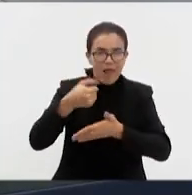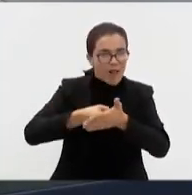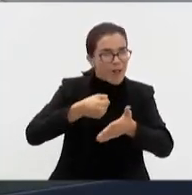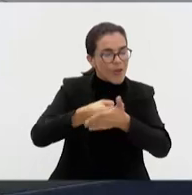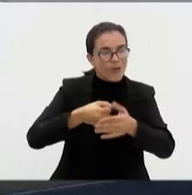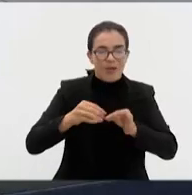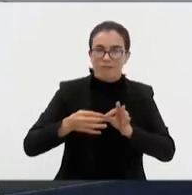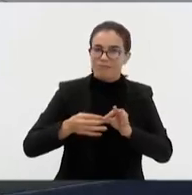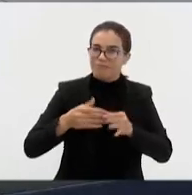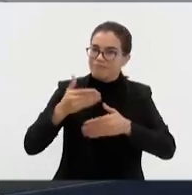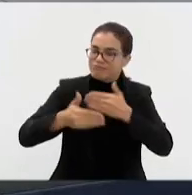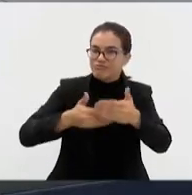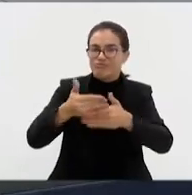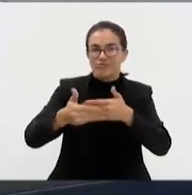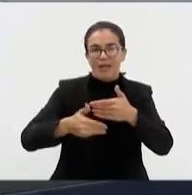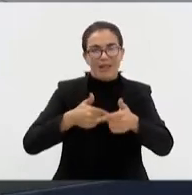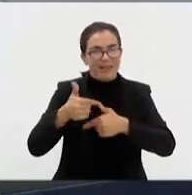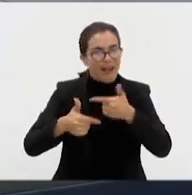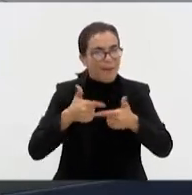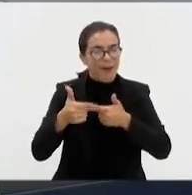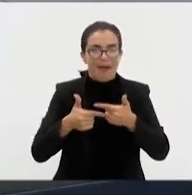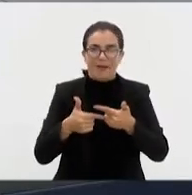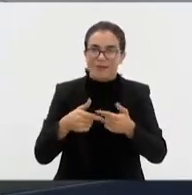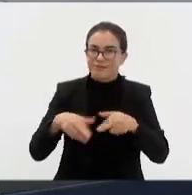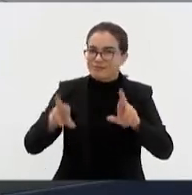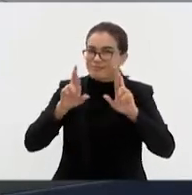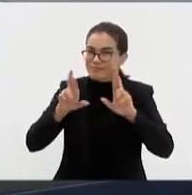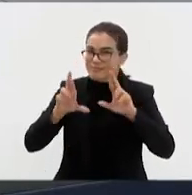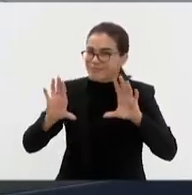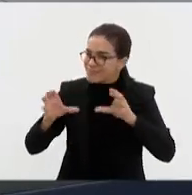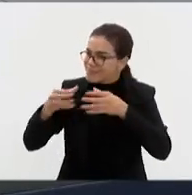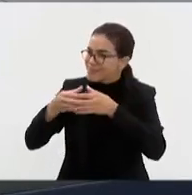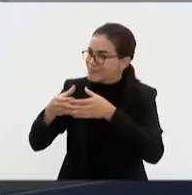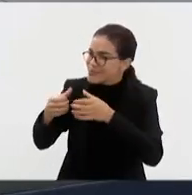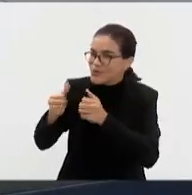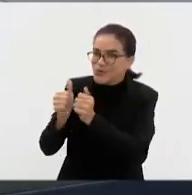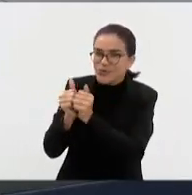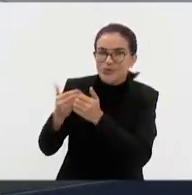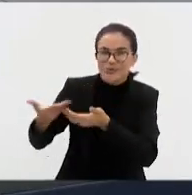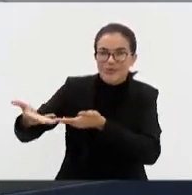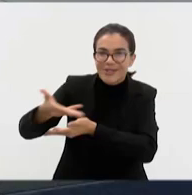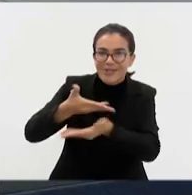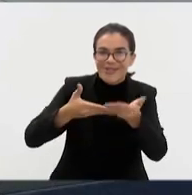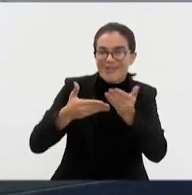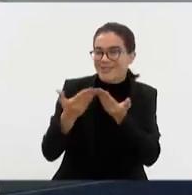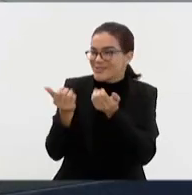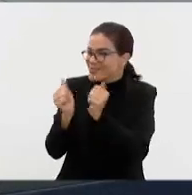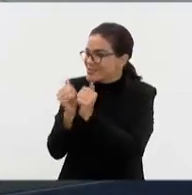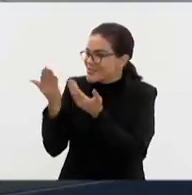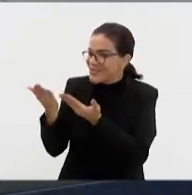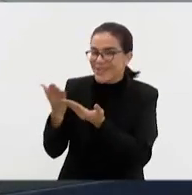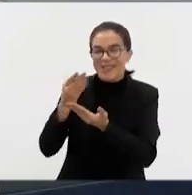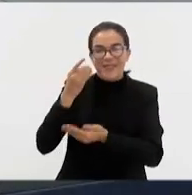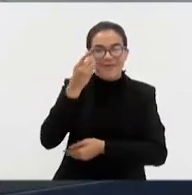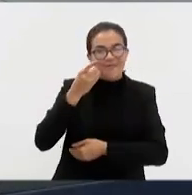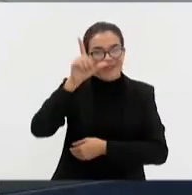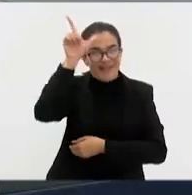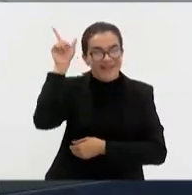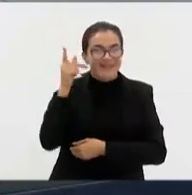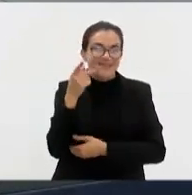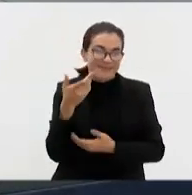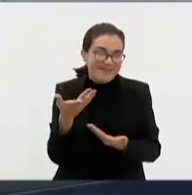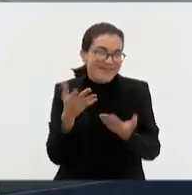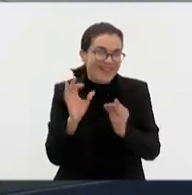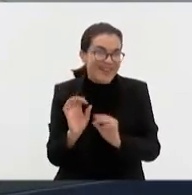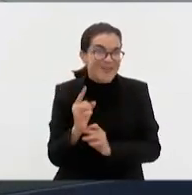gente tem muito trabalho pela frente e espero contar, vamos juntas e junto com o nosso decano, nosso bendito fruto aqui.